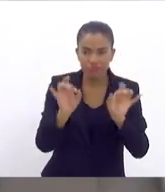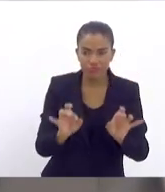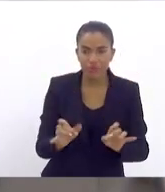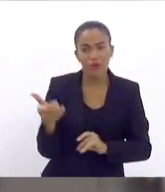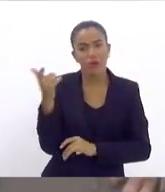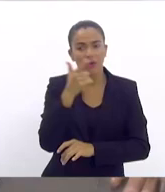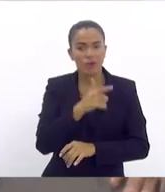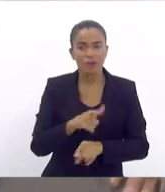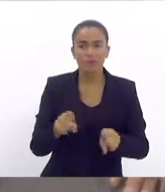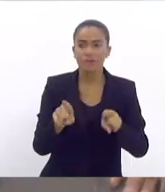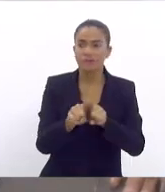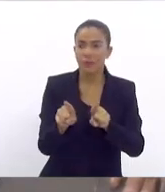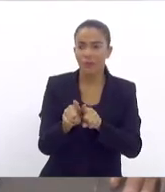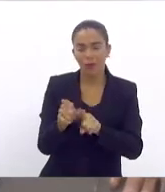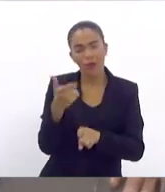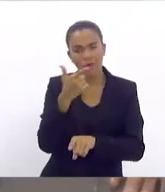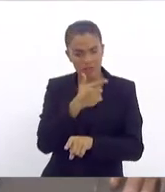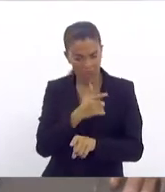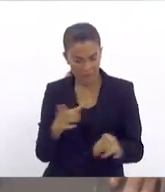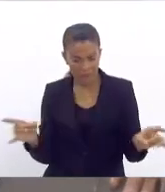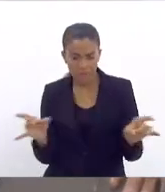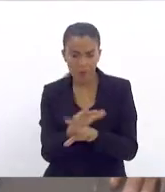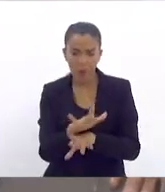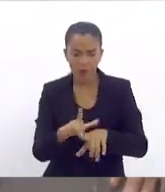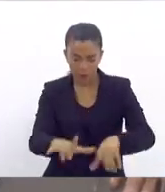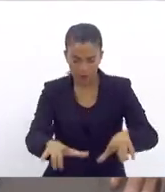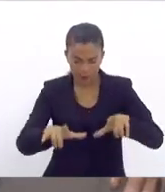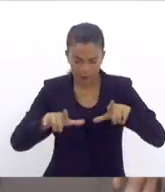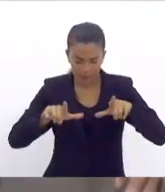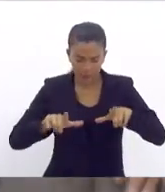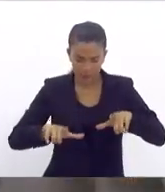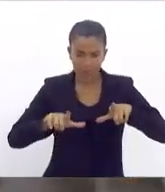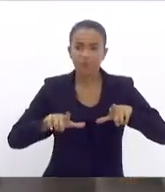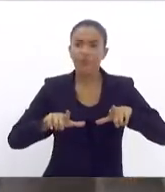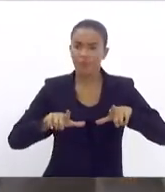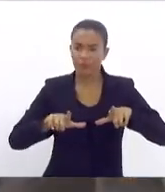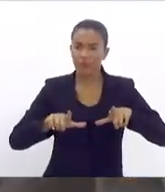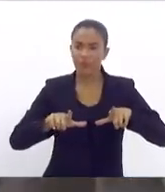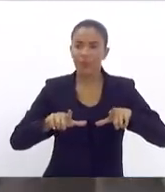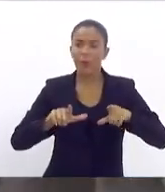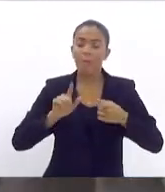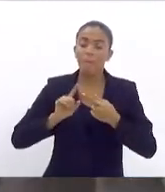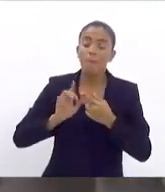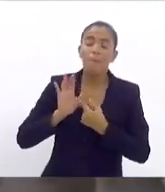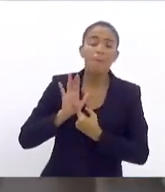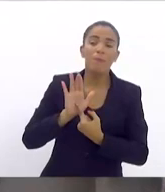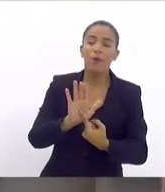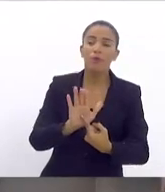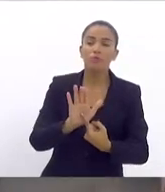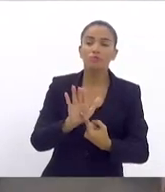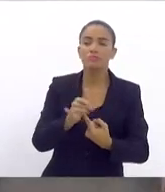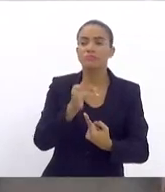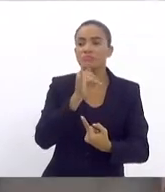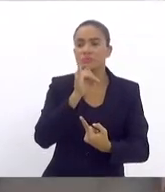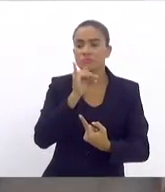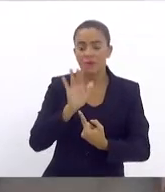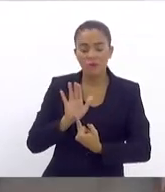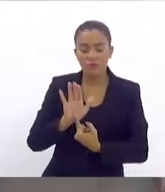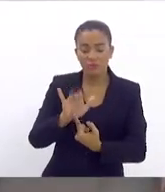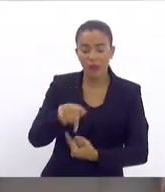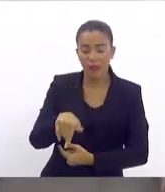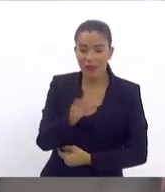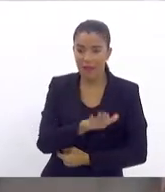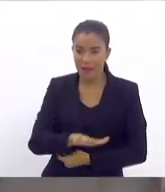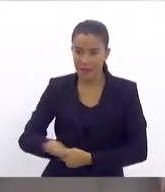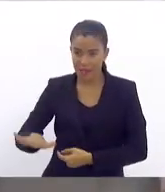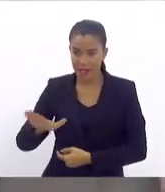inclusive, fechar um diagnóstico, inclusive fazendo um apontamento se essa criança ela tem